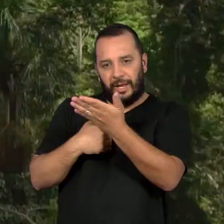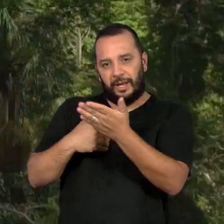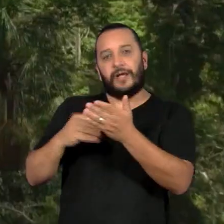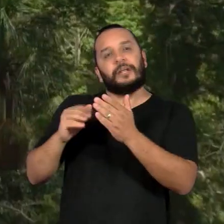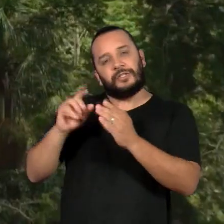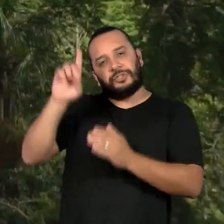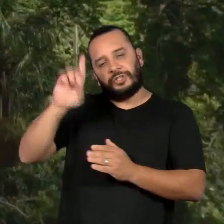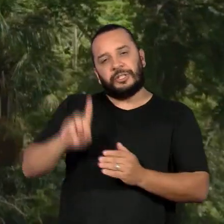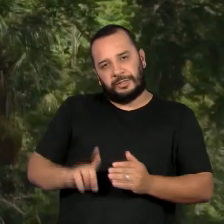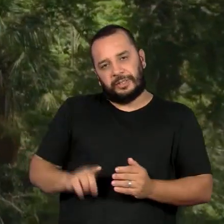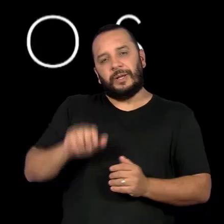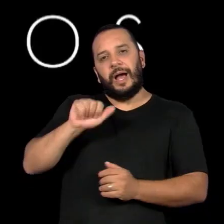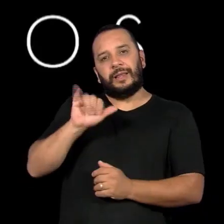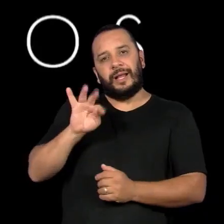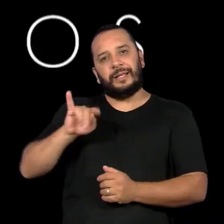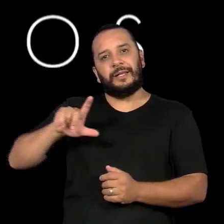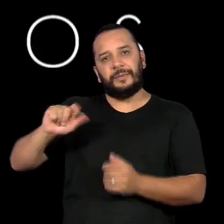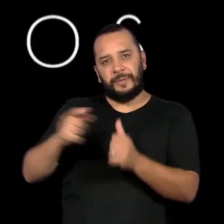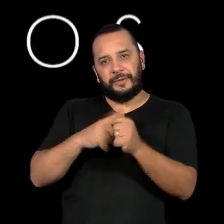Benaim.